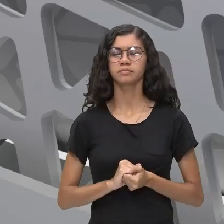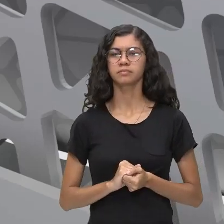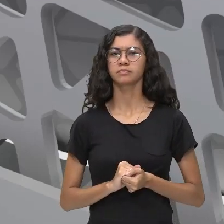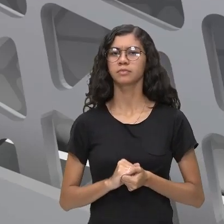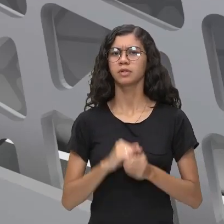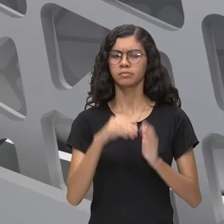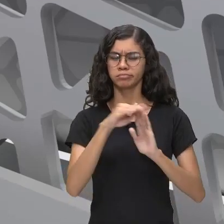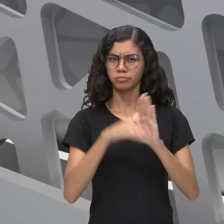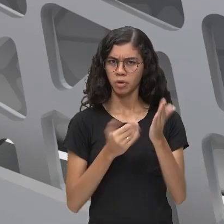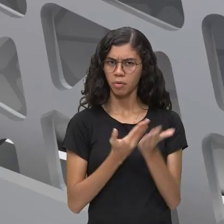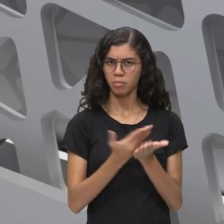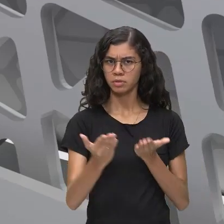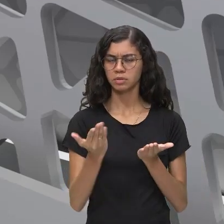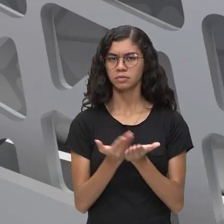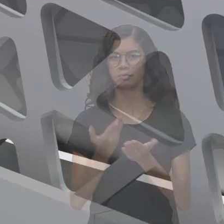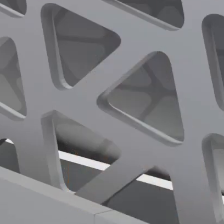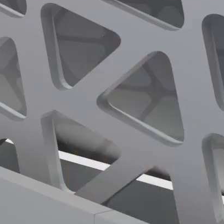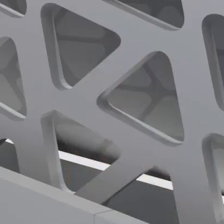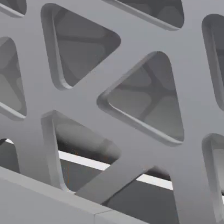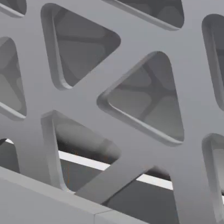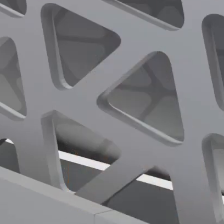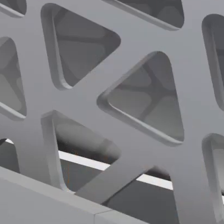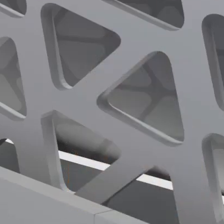da nossa aula?